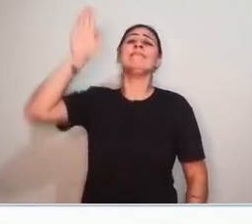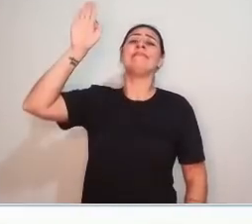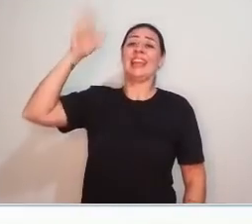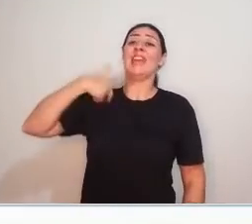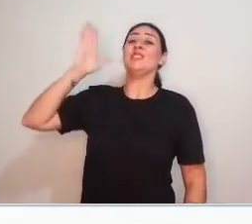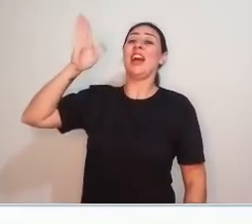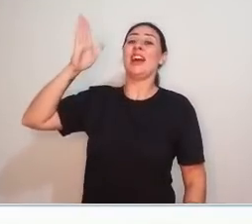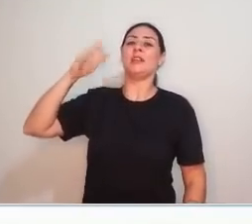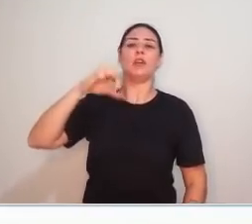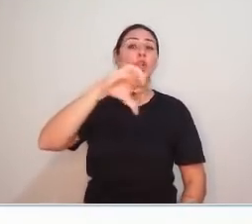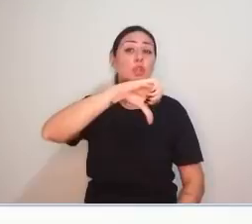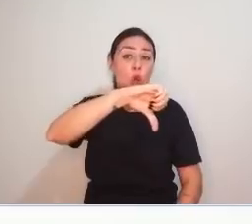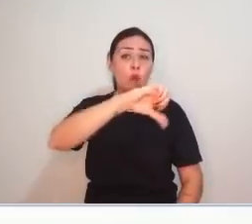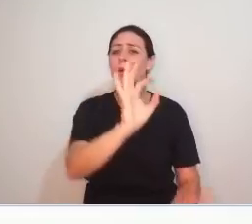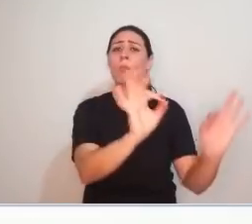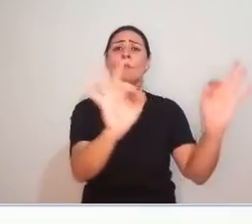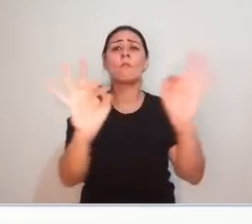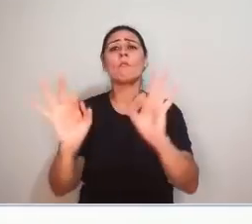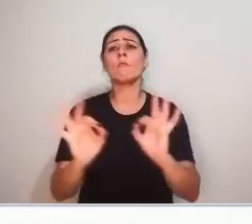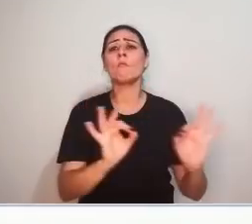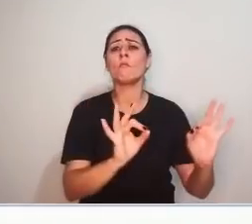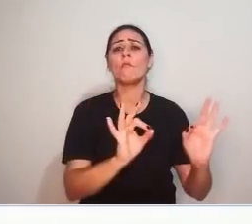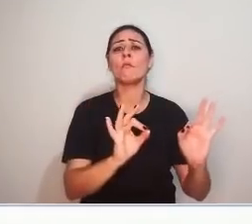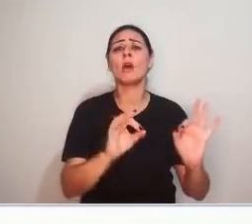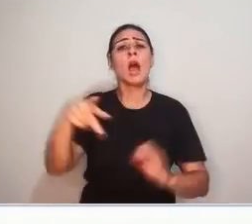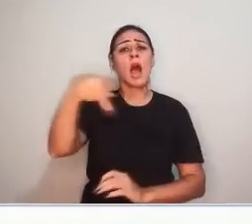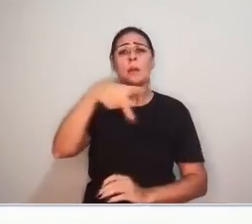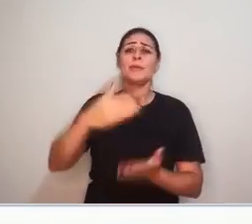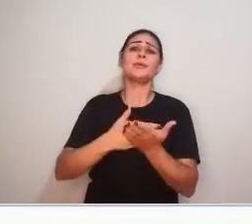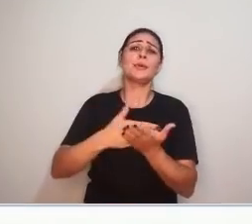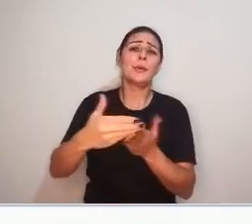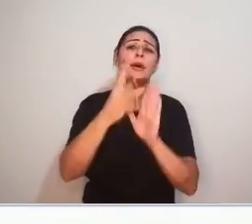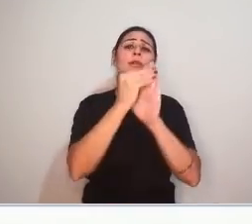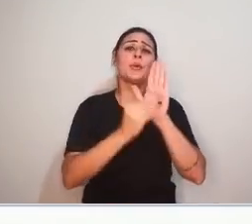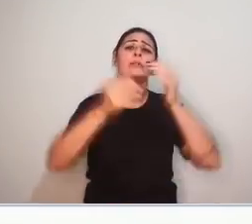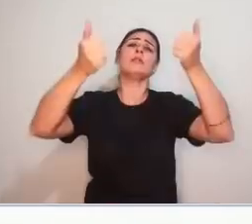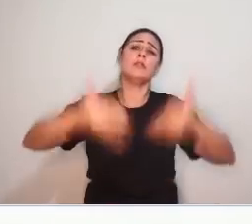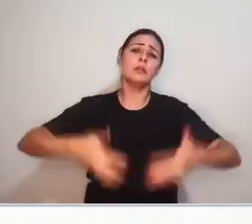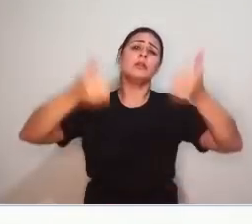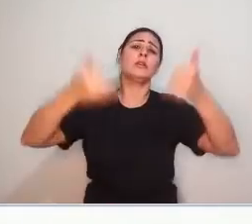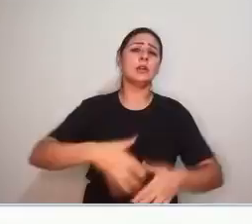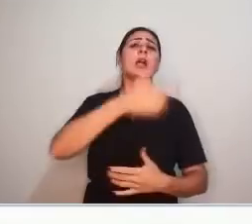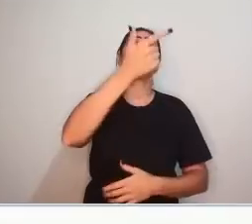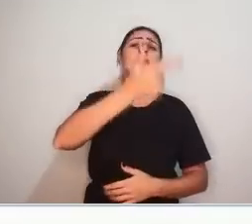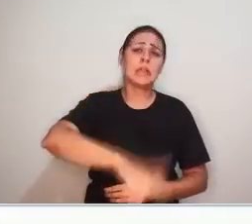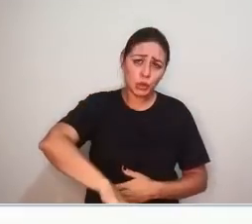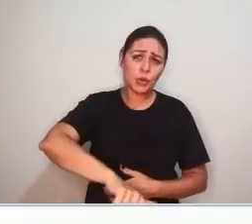dedinho, eu fiz, e 9 não. Aí a professora pega e retoma todo o conteúdo que deveria já ter sido